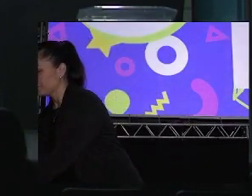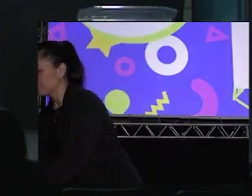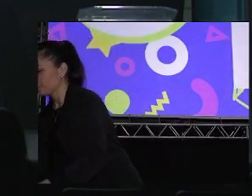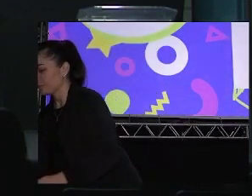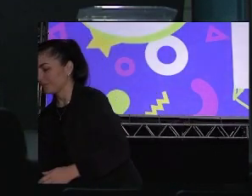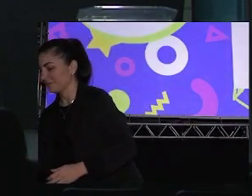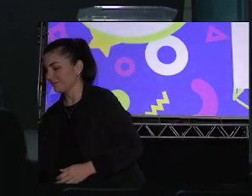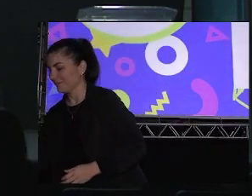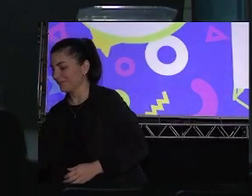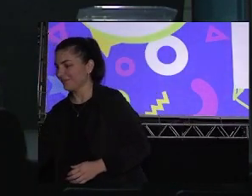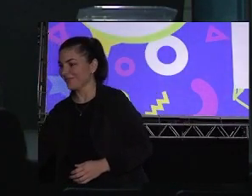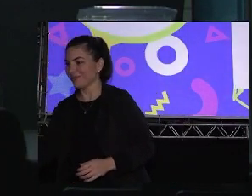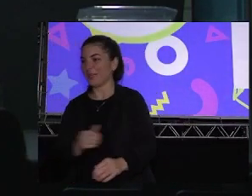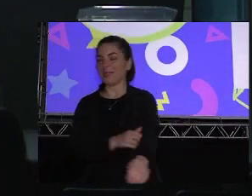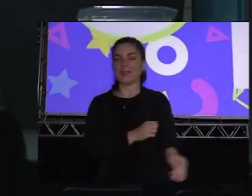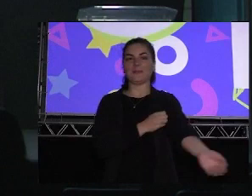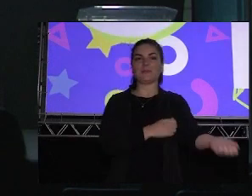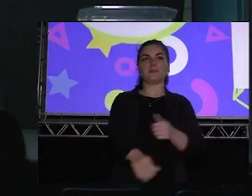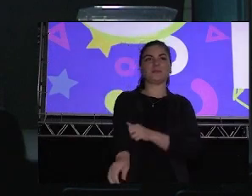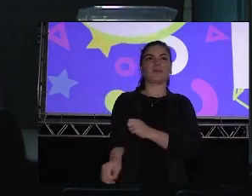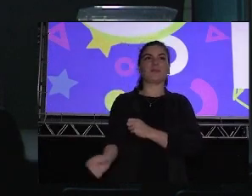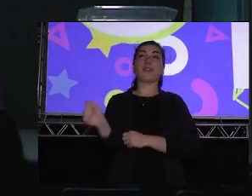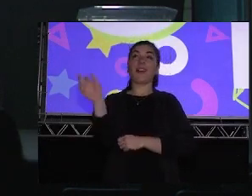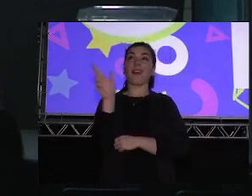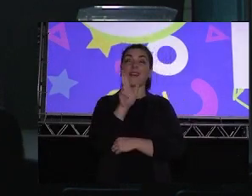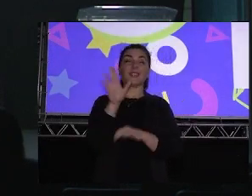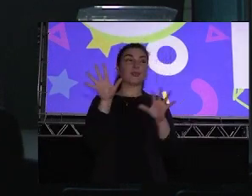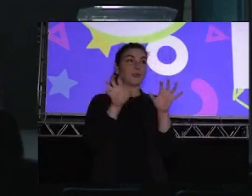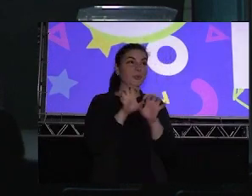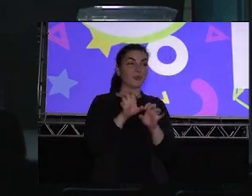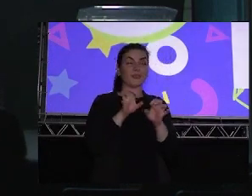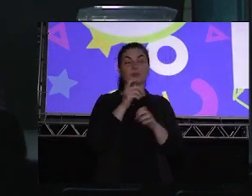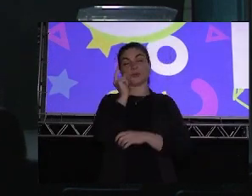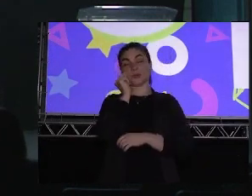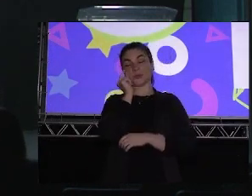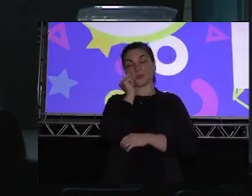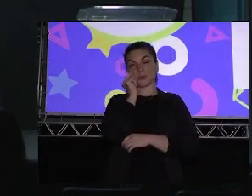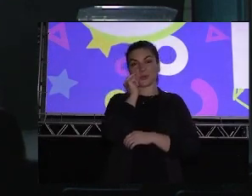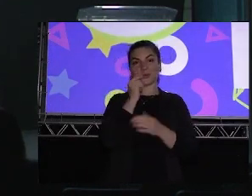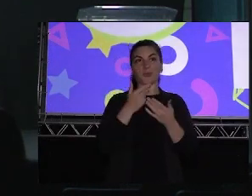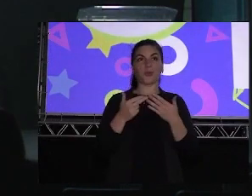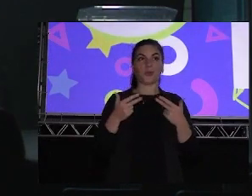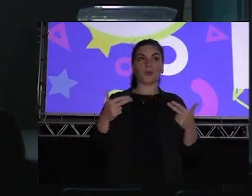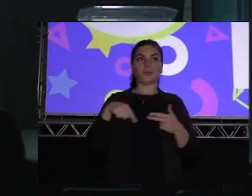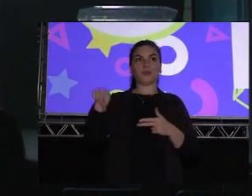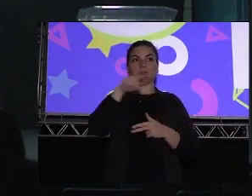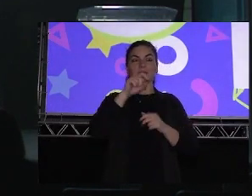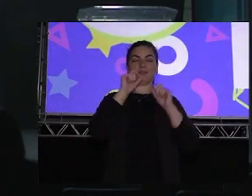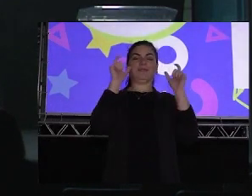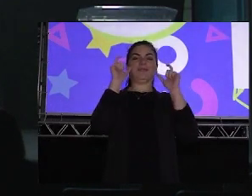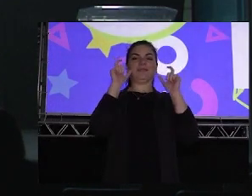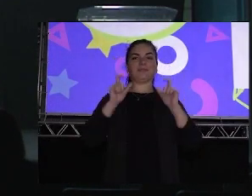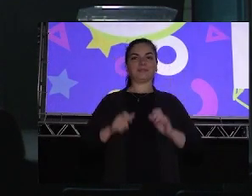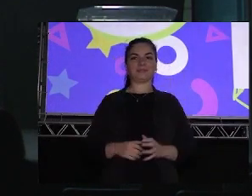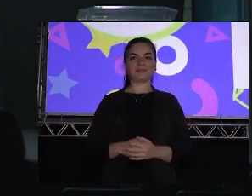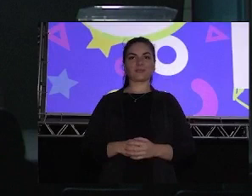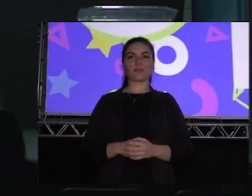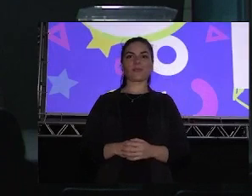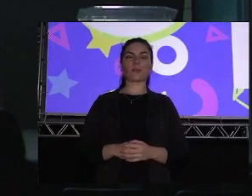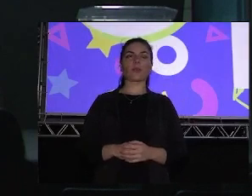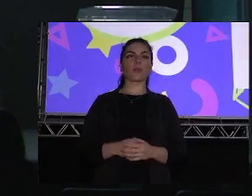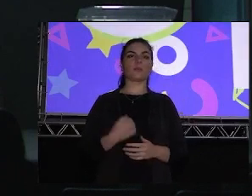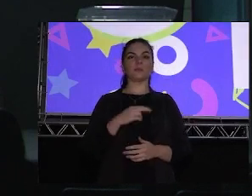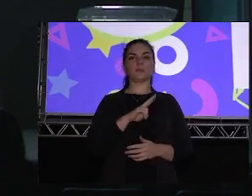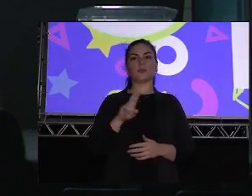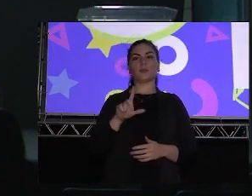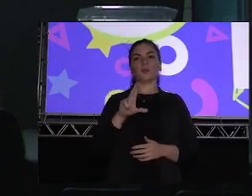almoço, né? A sala está escurinha, ar-condicionado, bate um soninho. Qualquer coisa a gente acorda vocês depois da palestra. Tá? Mas meu nome é